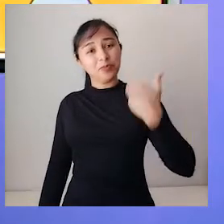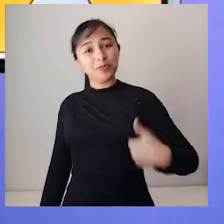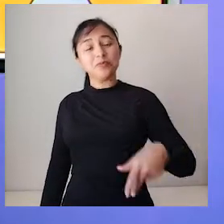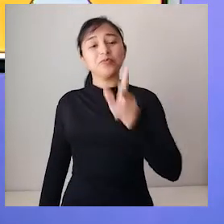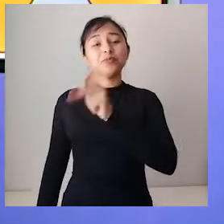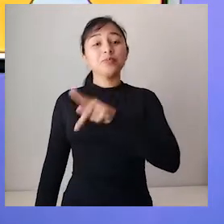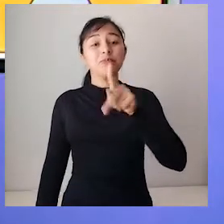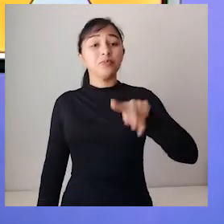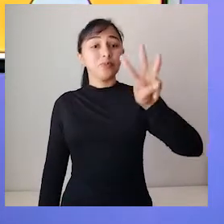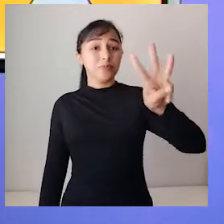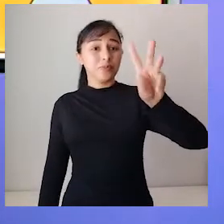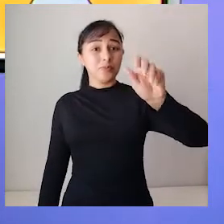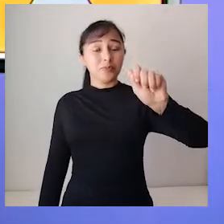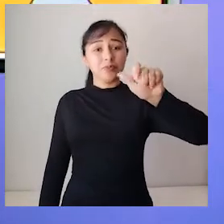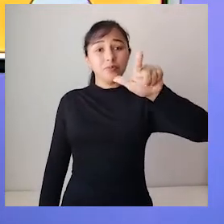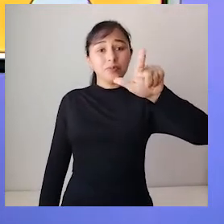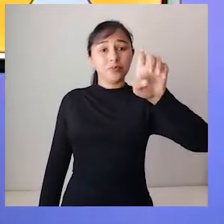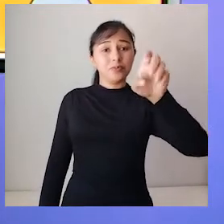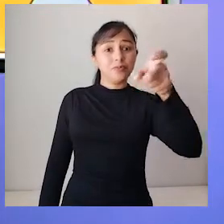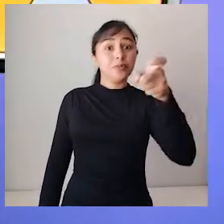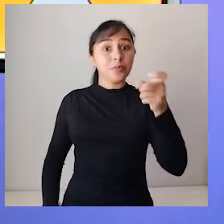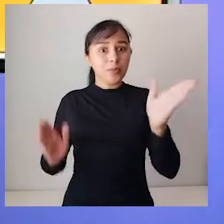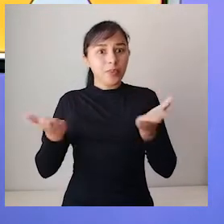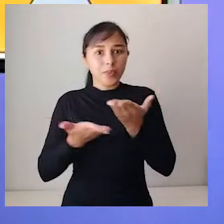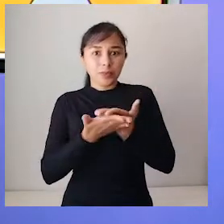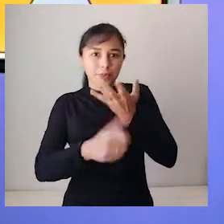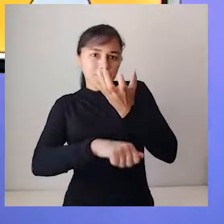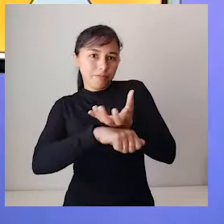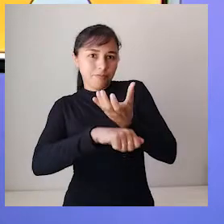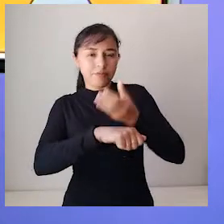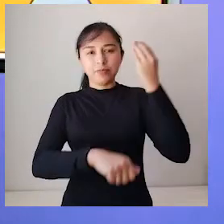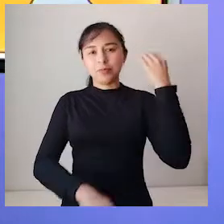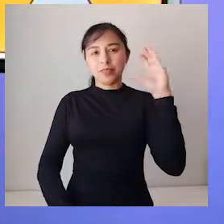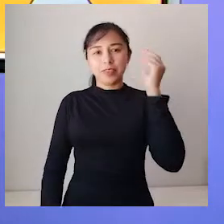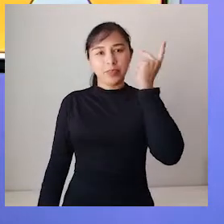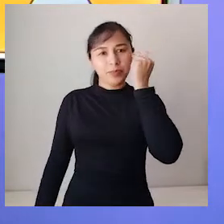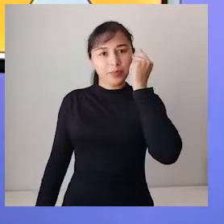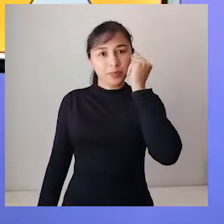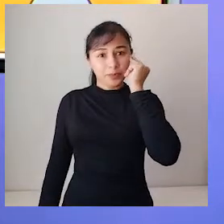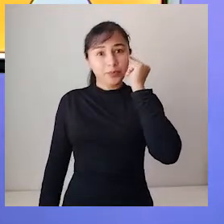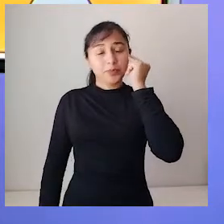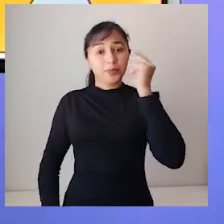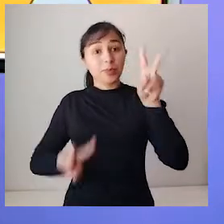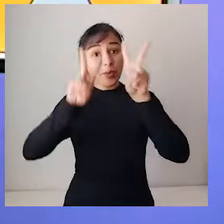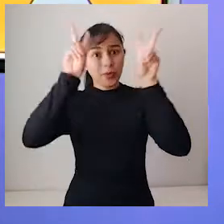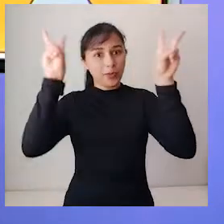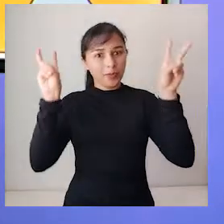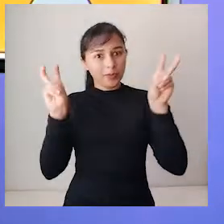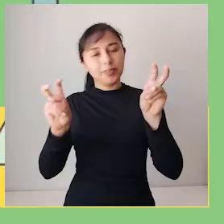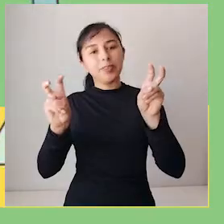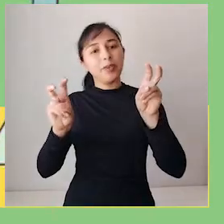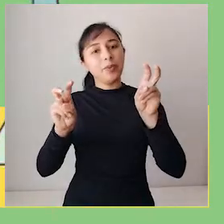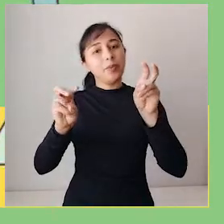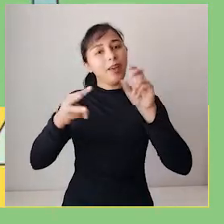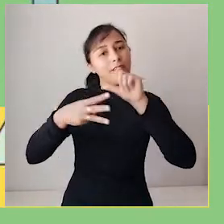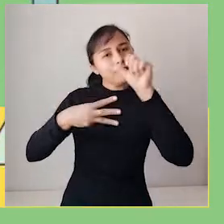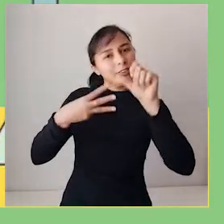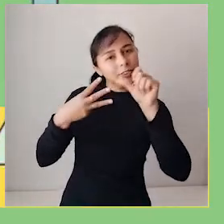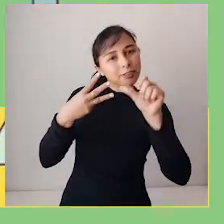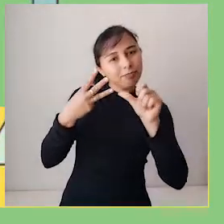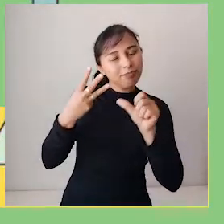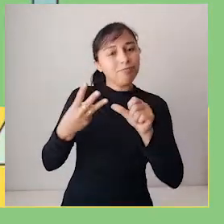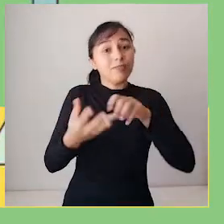Olá pessoal, eu sou o professor Alex e nós vamos trabalhar a disciplina de Ciências Naturais, falando um pouco hoje sobre